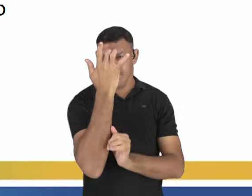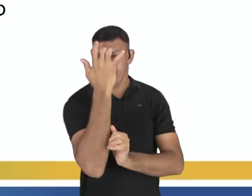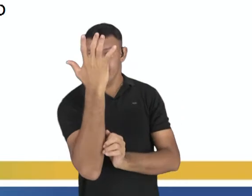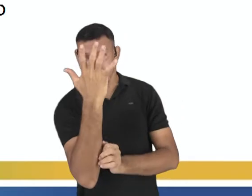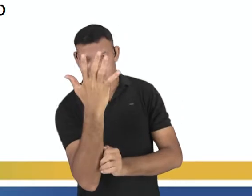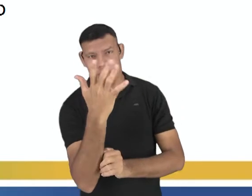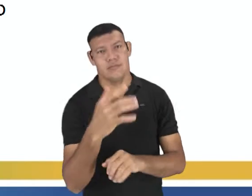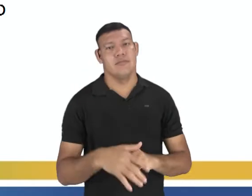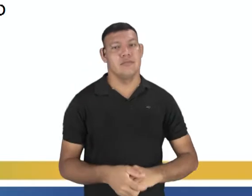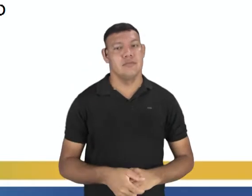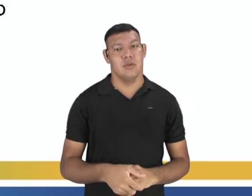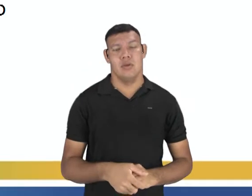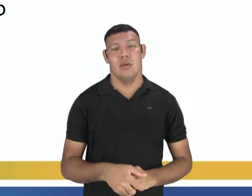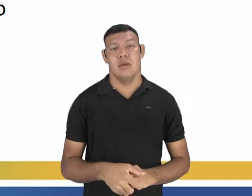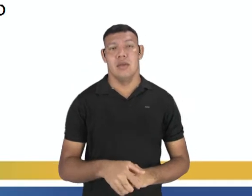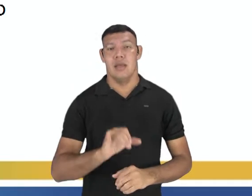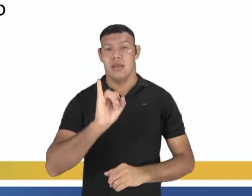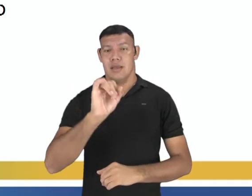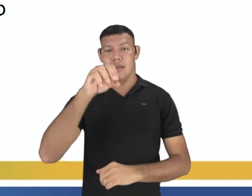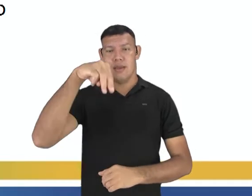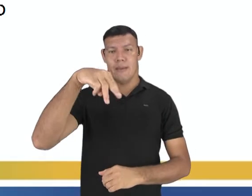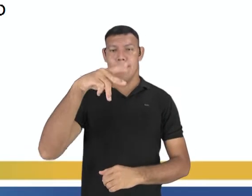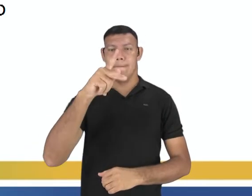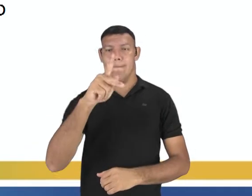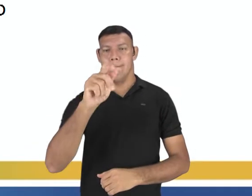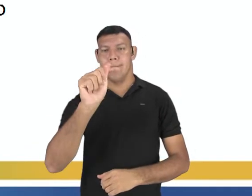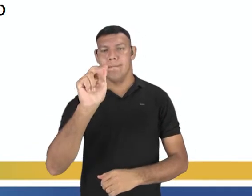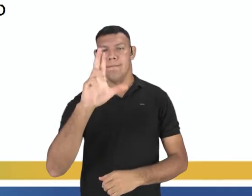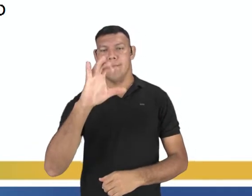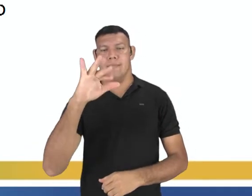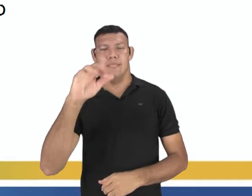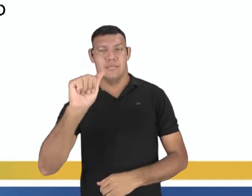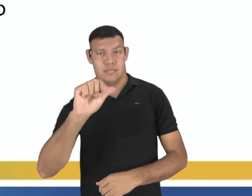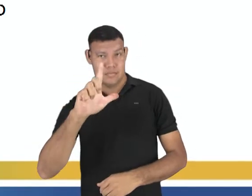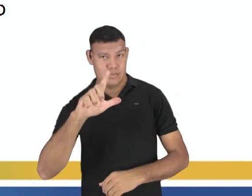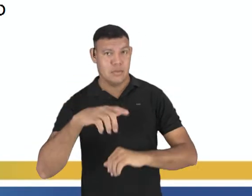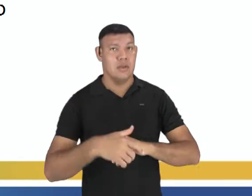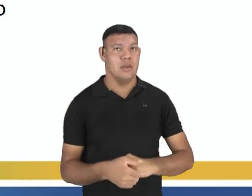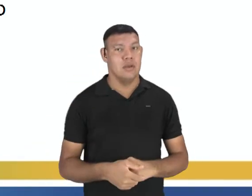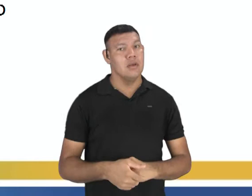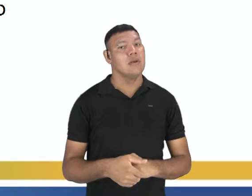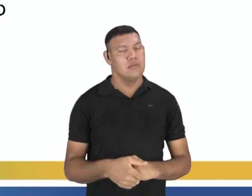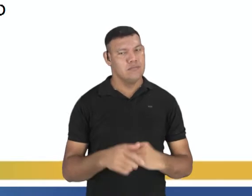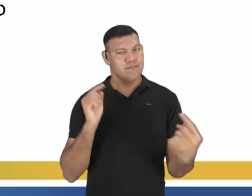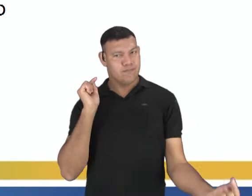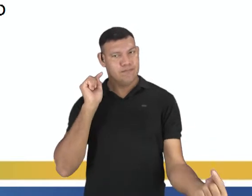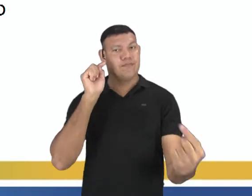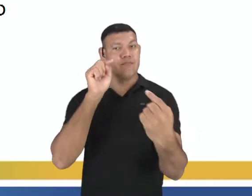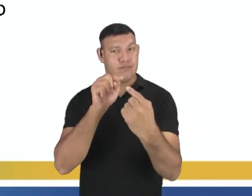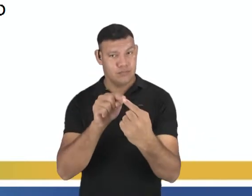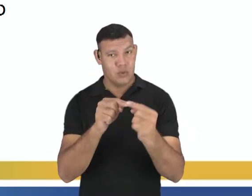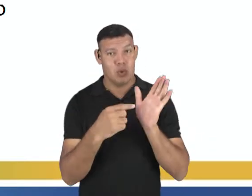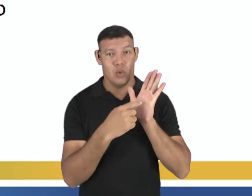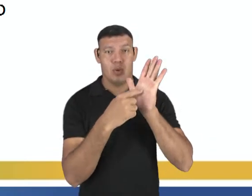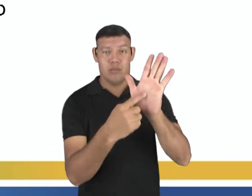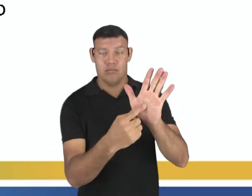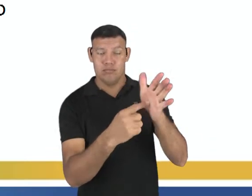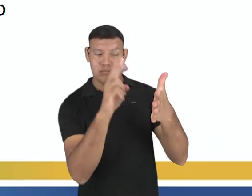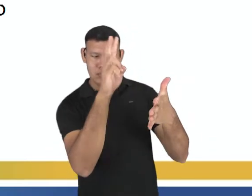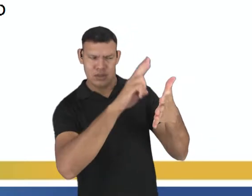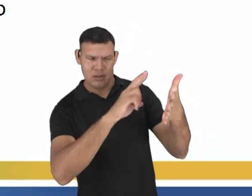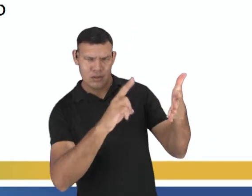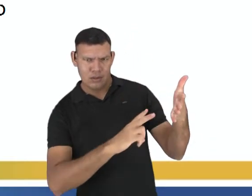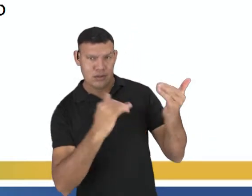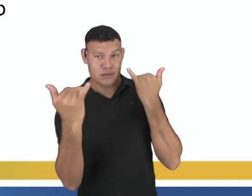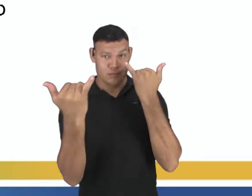e imparcial. Guardem essa palavrinha aí, imparcial. E objetiva, de modo a expor para o emissor